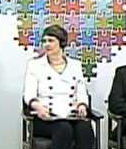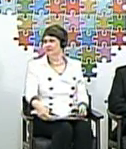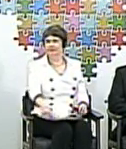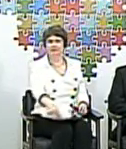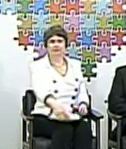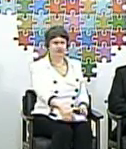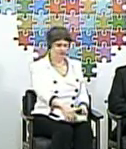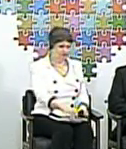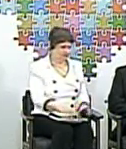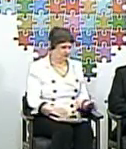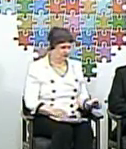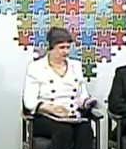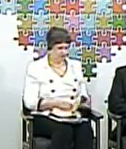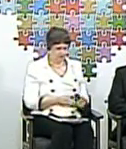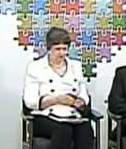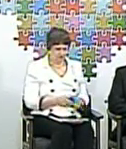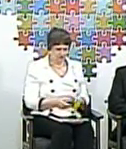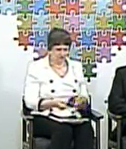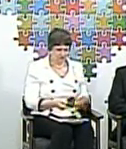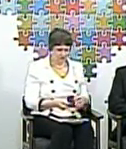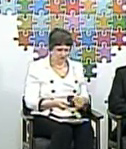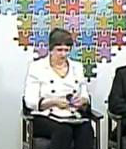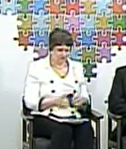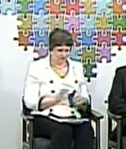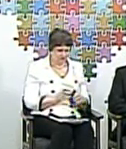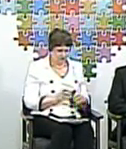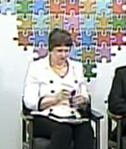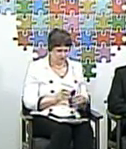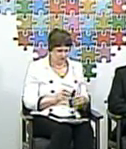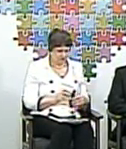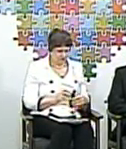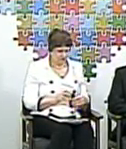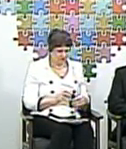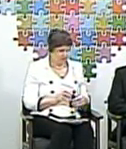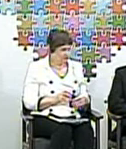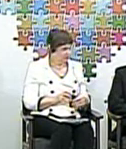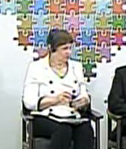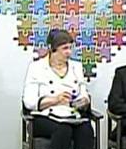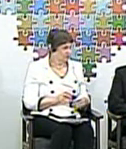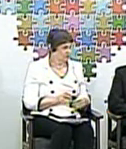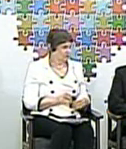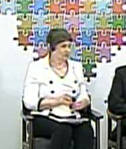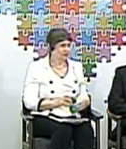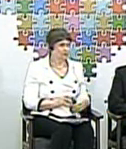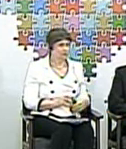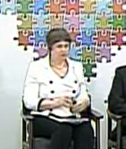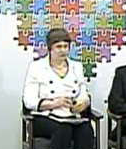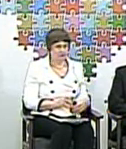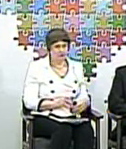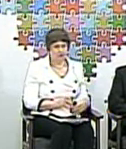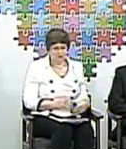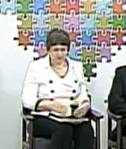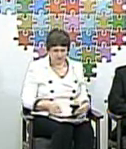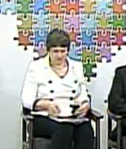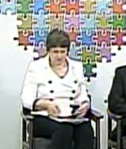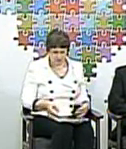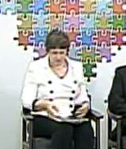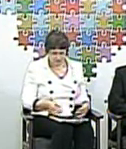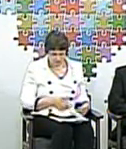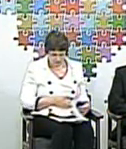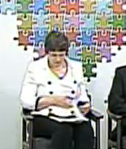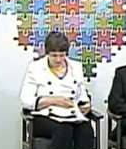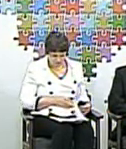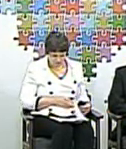dando continuidade o secretário executivo do movimento Nacional pela cidadania e solidariedade Rodrigo Rocha Loures